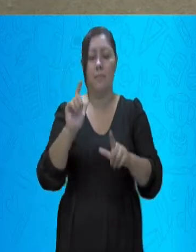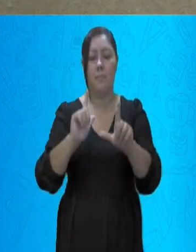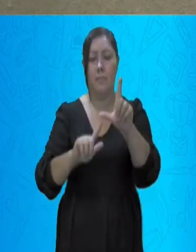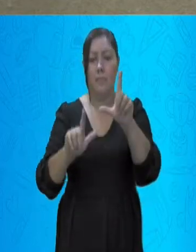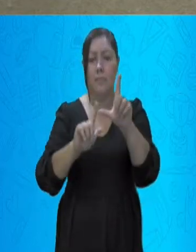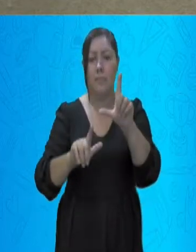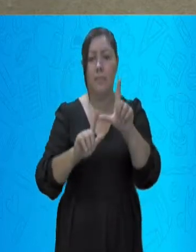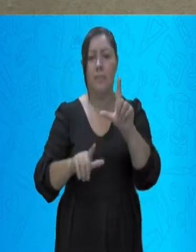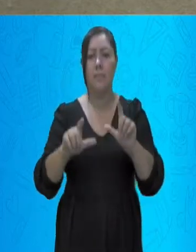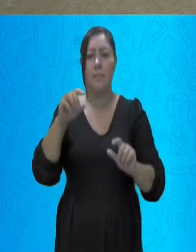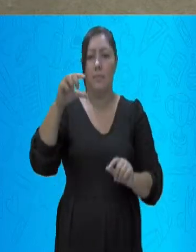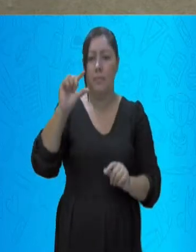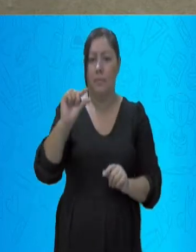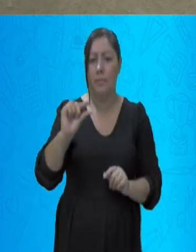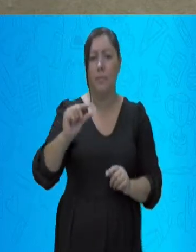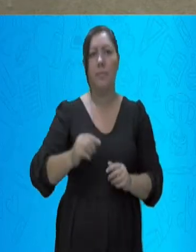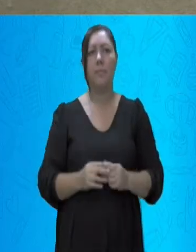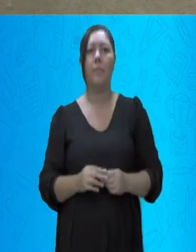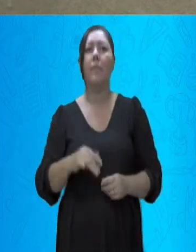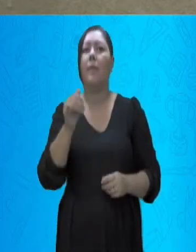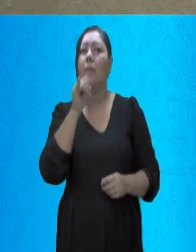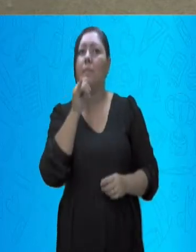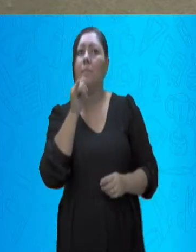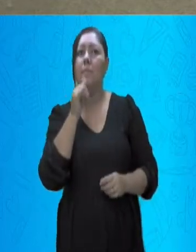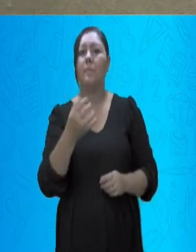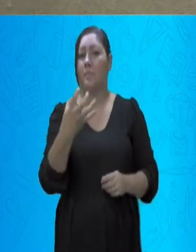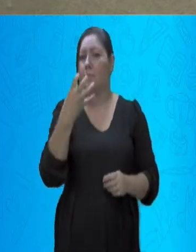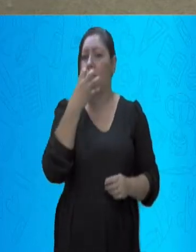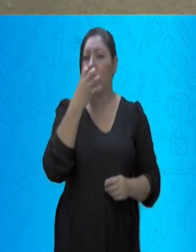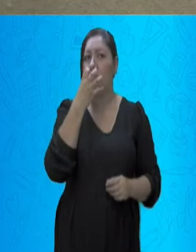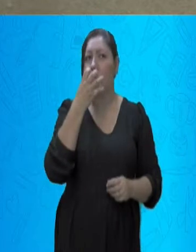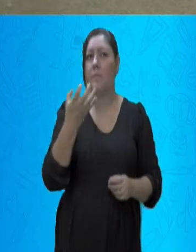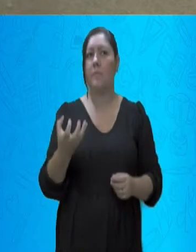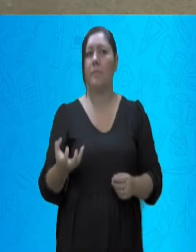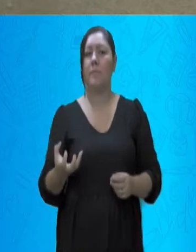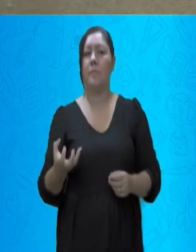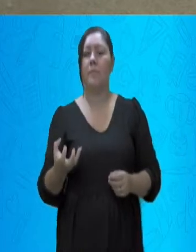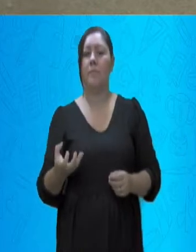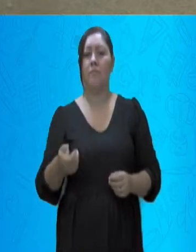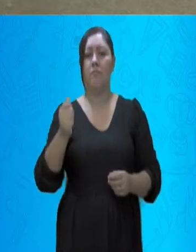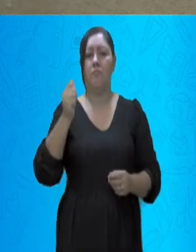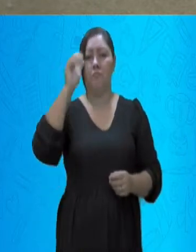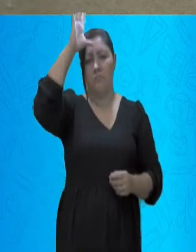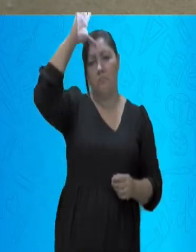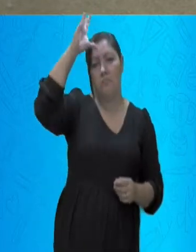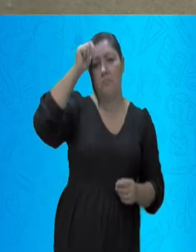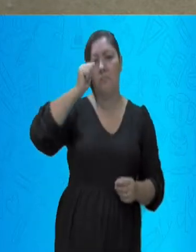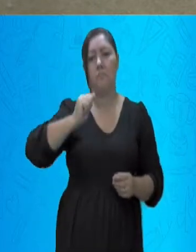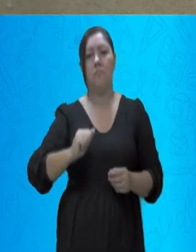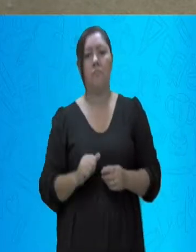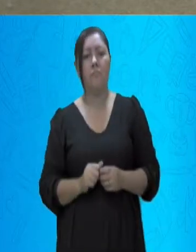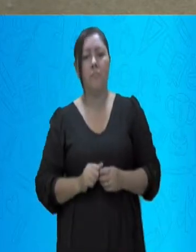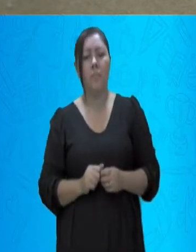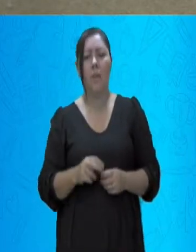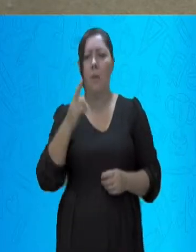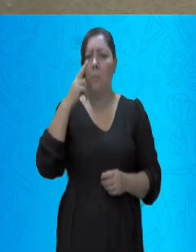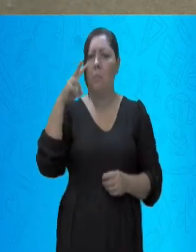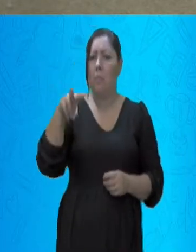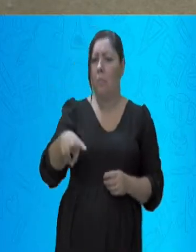animal, aquele animal eu tenho, por exemplo, gato, galinha, cachorro. Quando eu olho para o cachorro, eu dou o